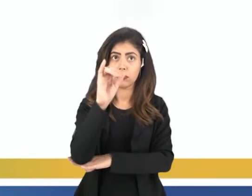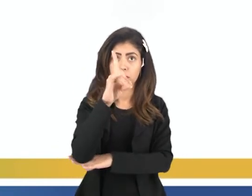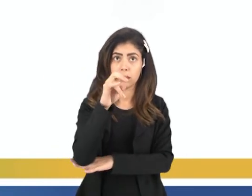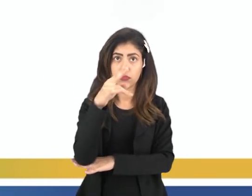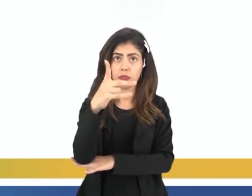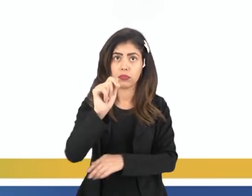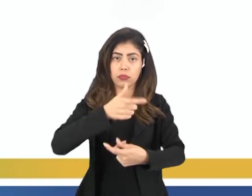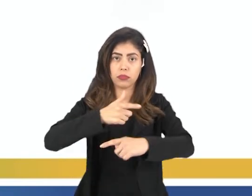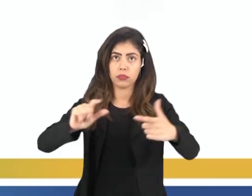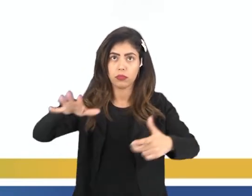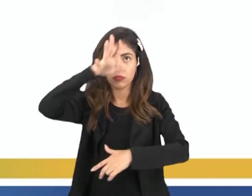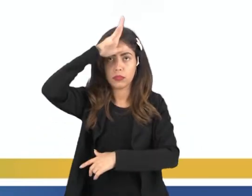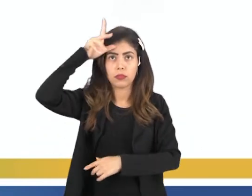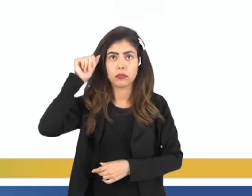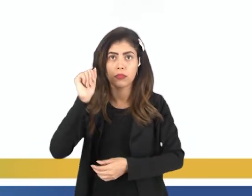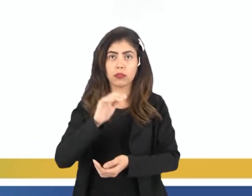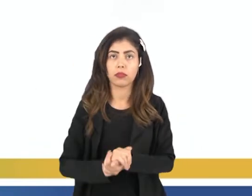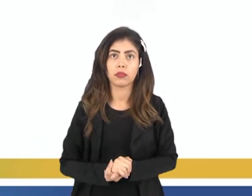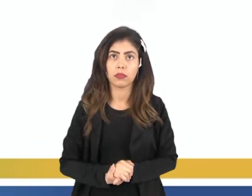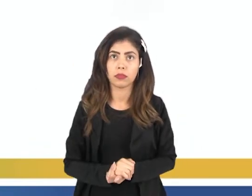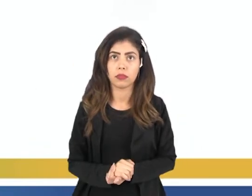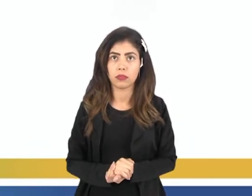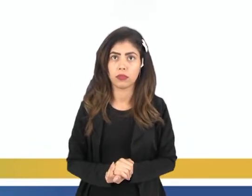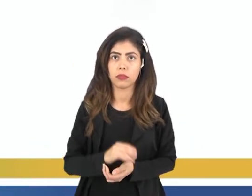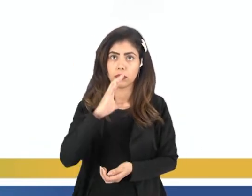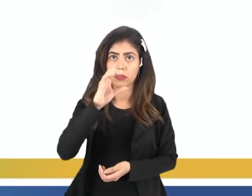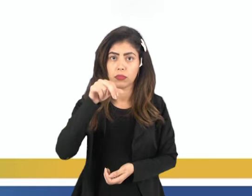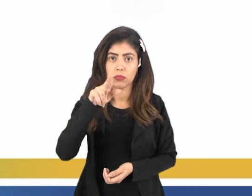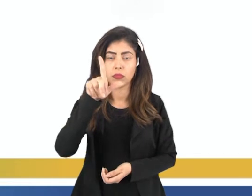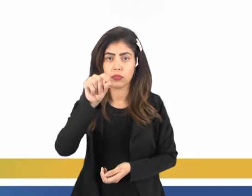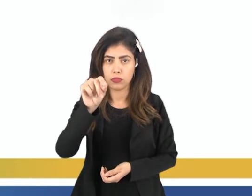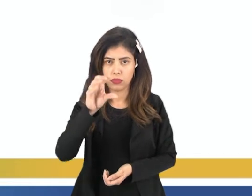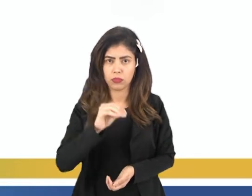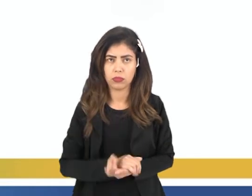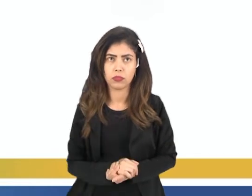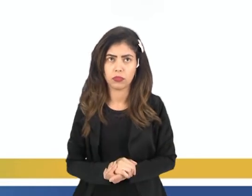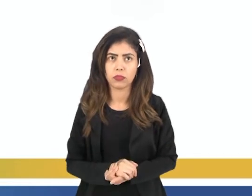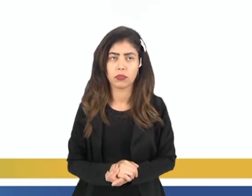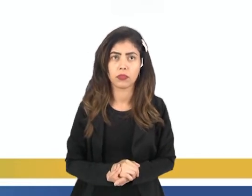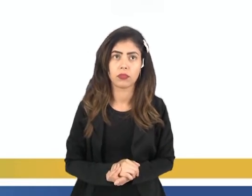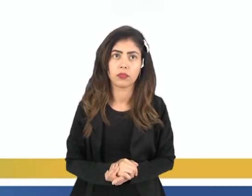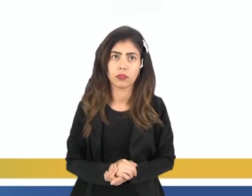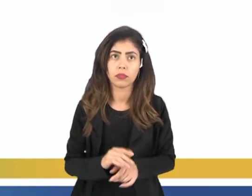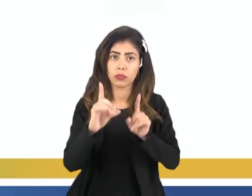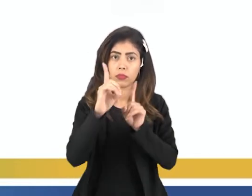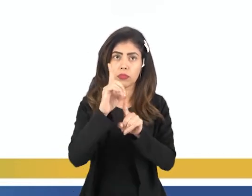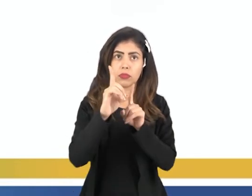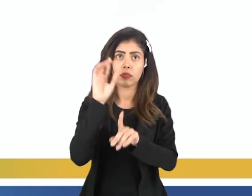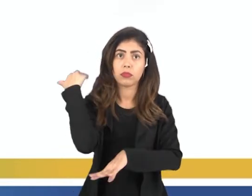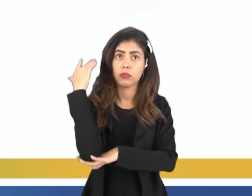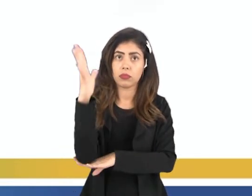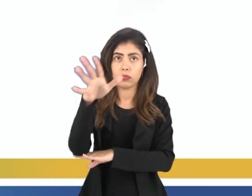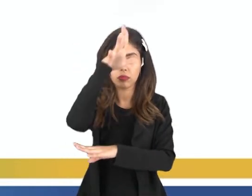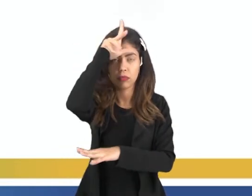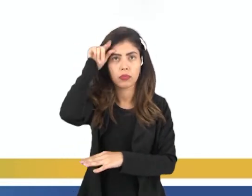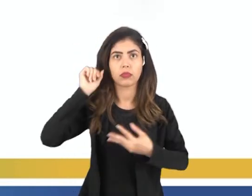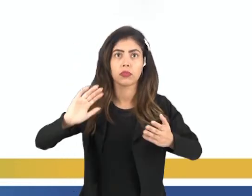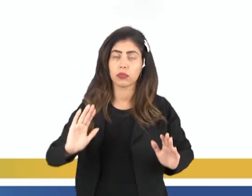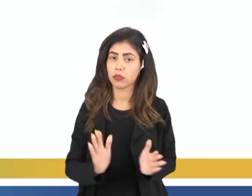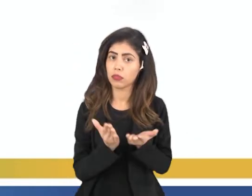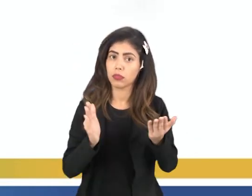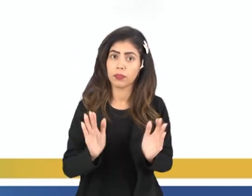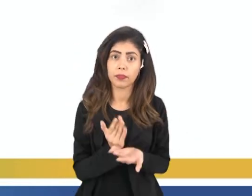da Indonésia é a maior que da Amazônia e a do Congo. E letra D, a